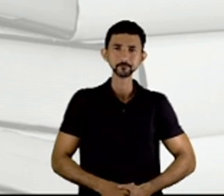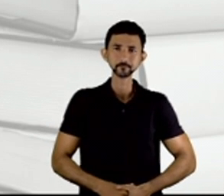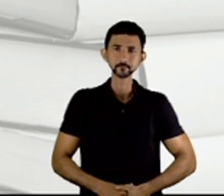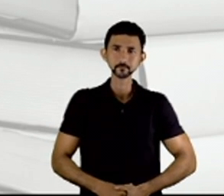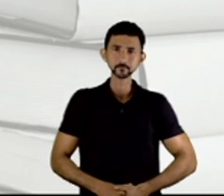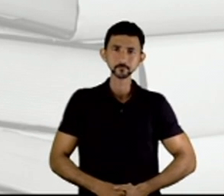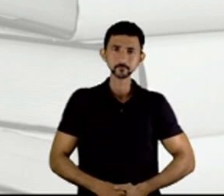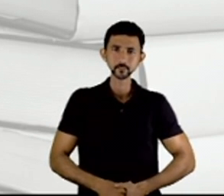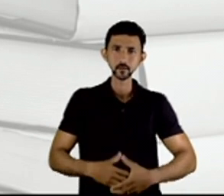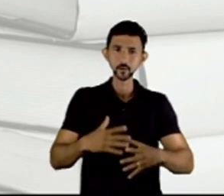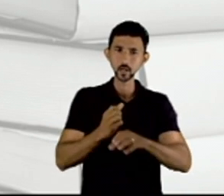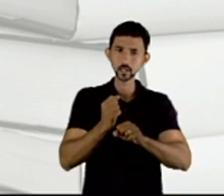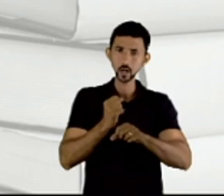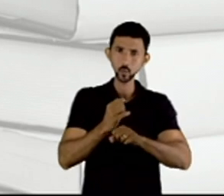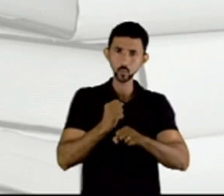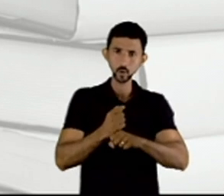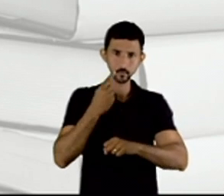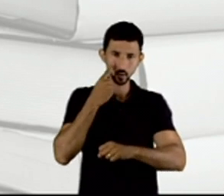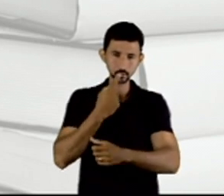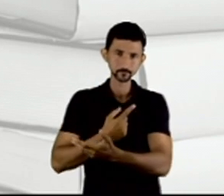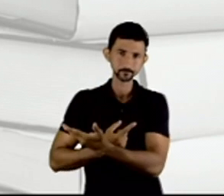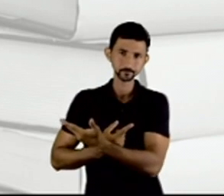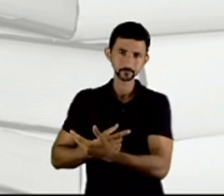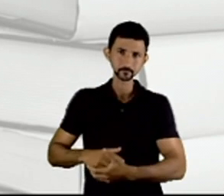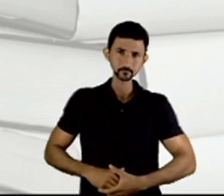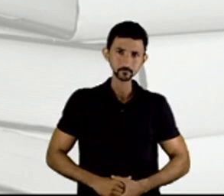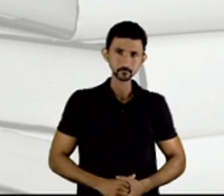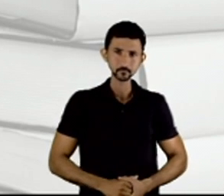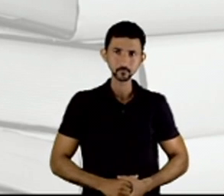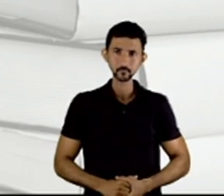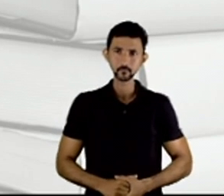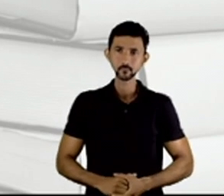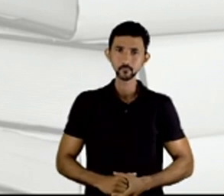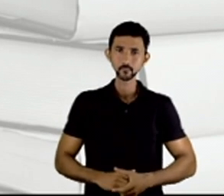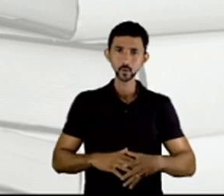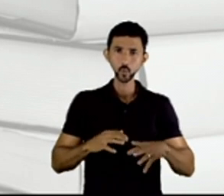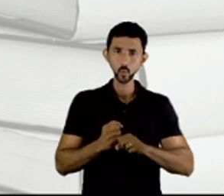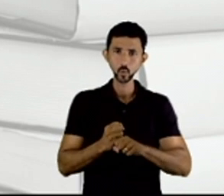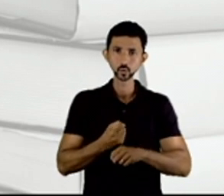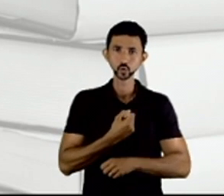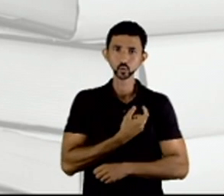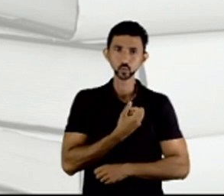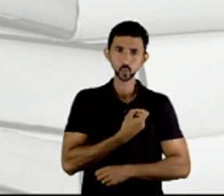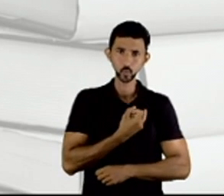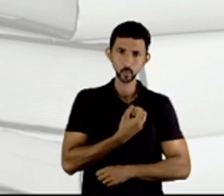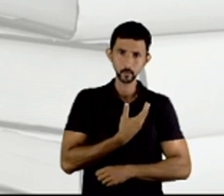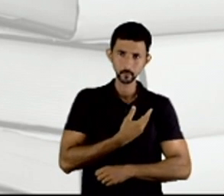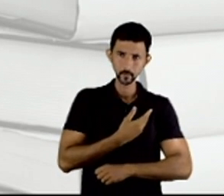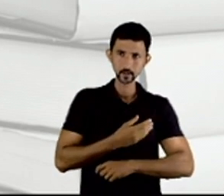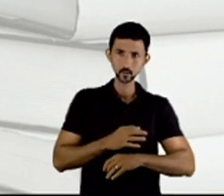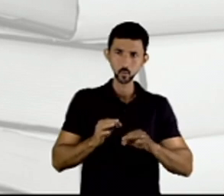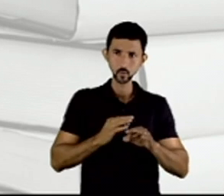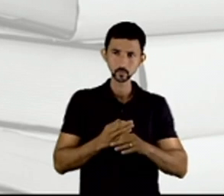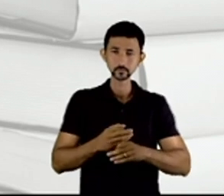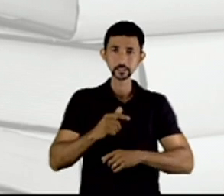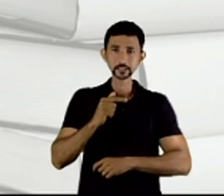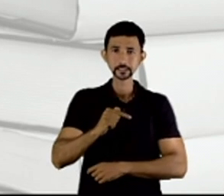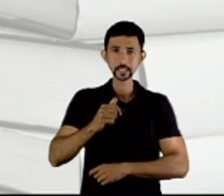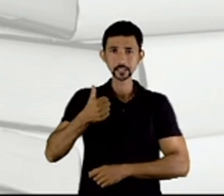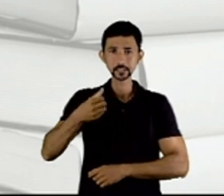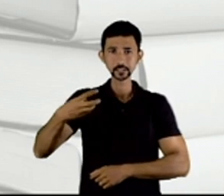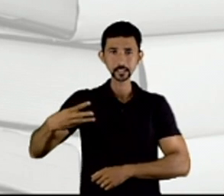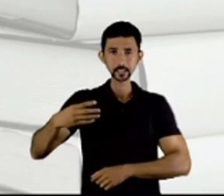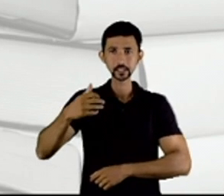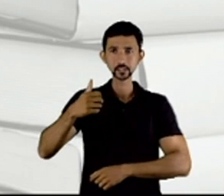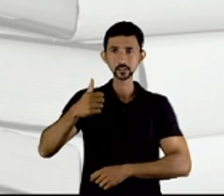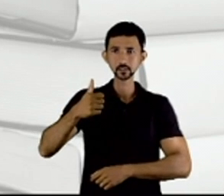Então, vamos com essas respostas. Todos os números são dízimas periódicas. Os períodos são 7, 13,